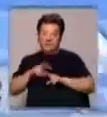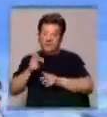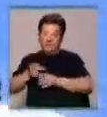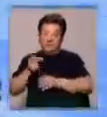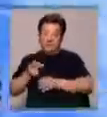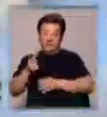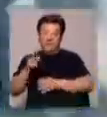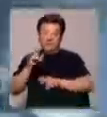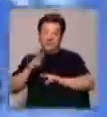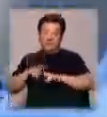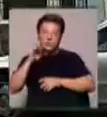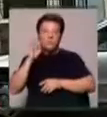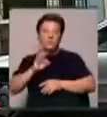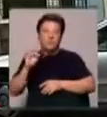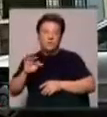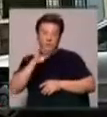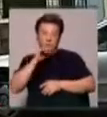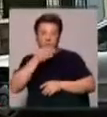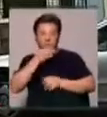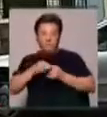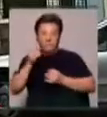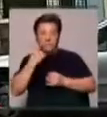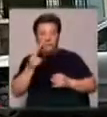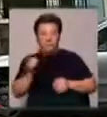grades o preço 44 poderá finalmente regressar a casa